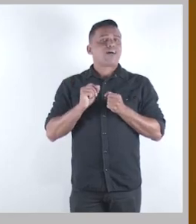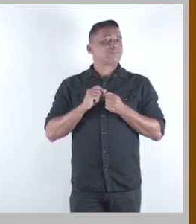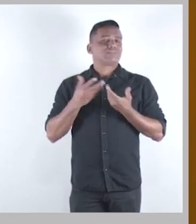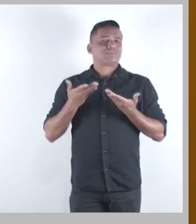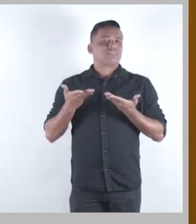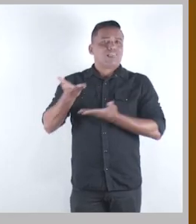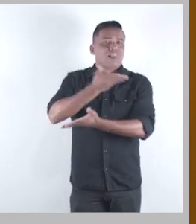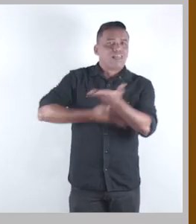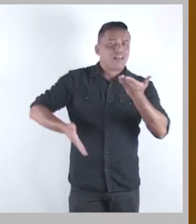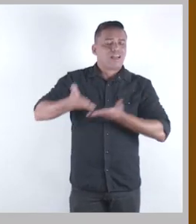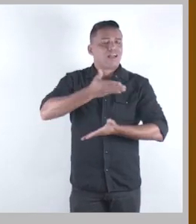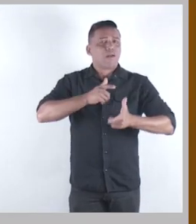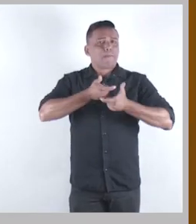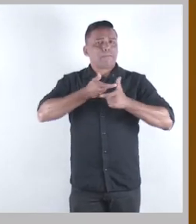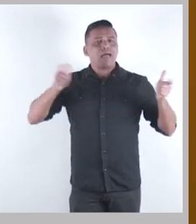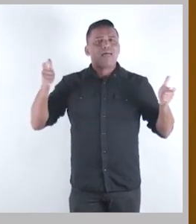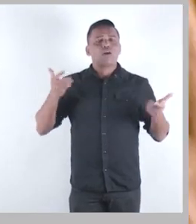troca.